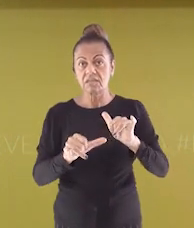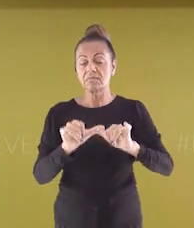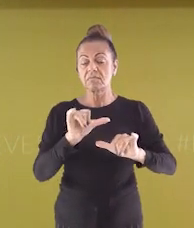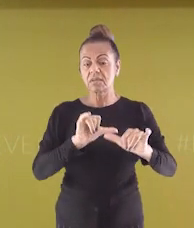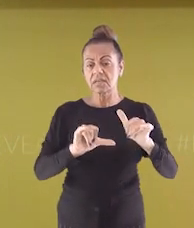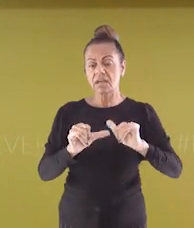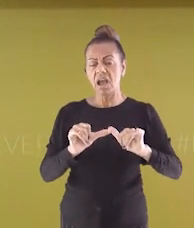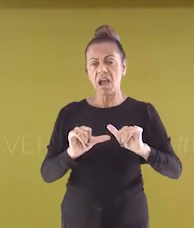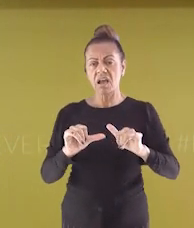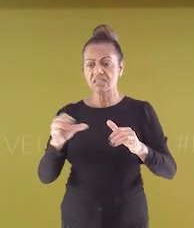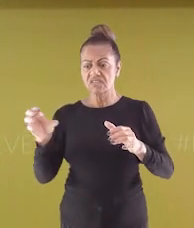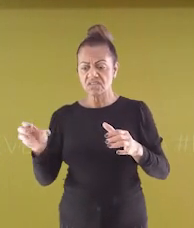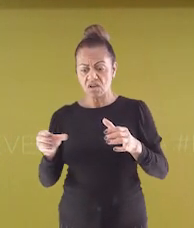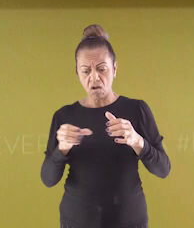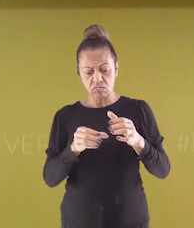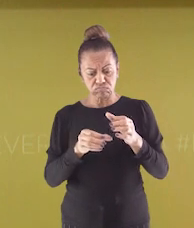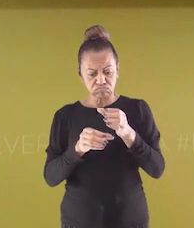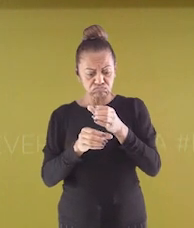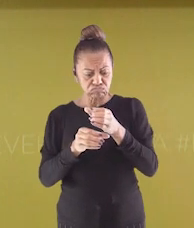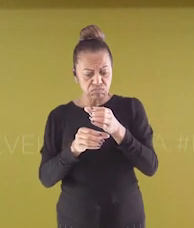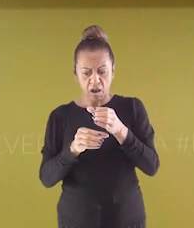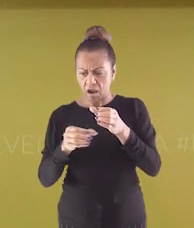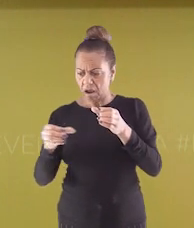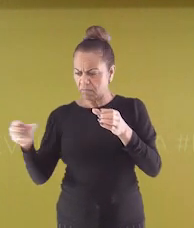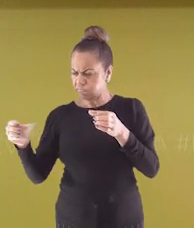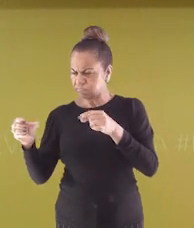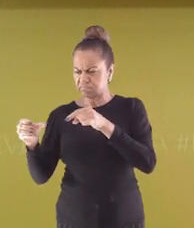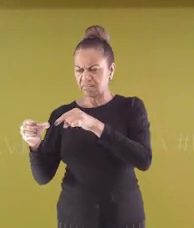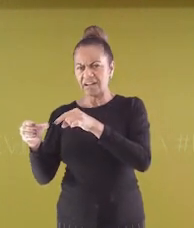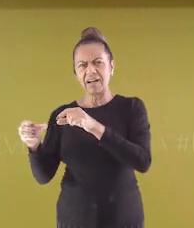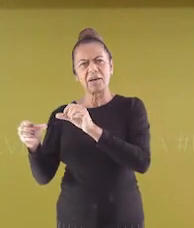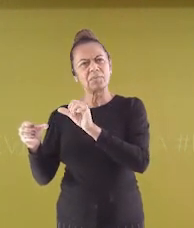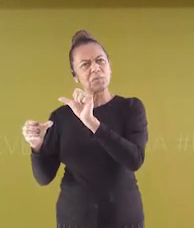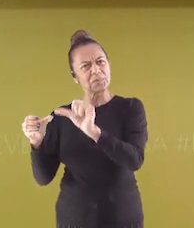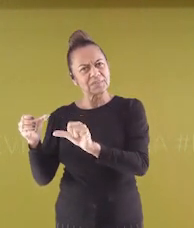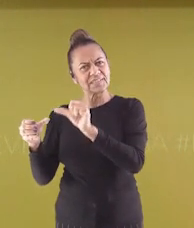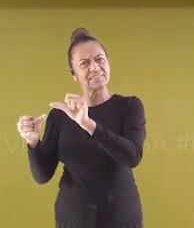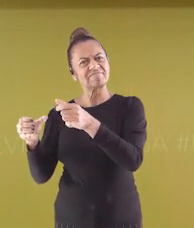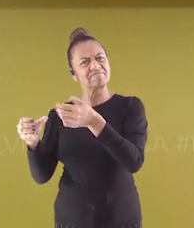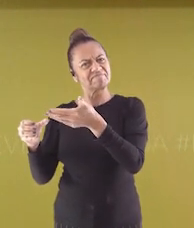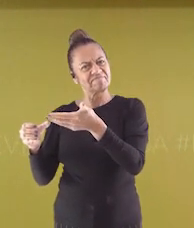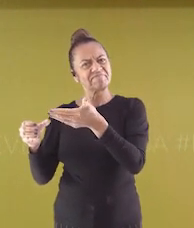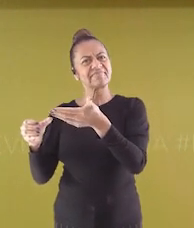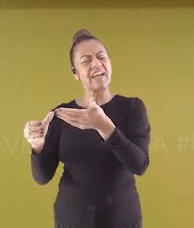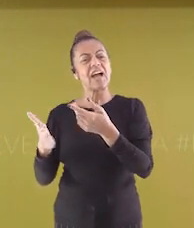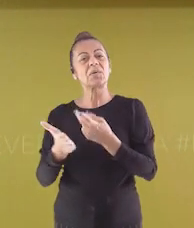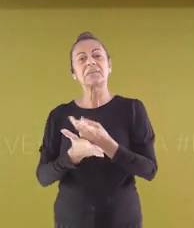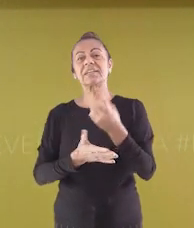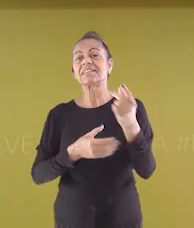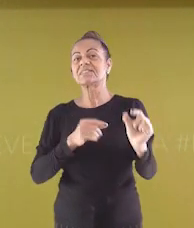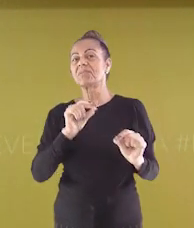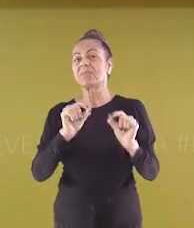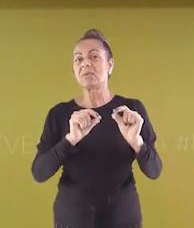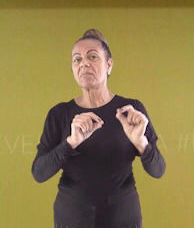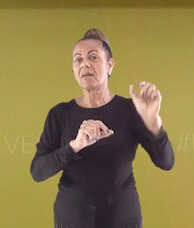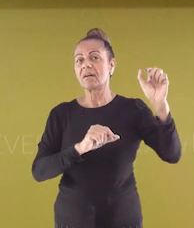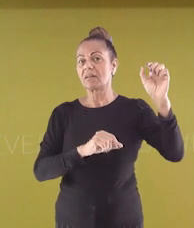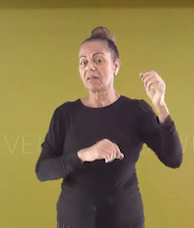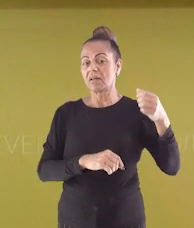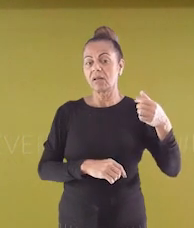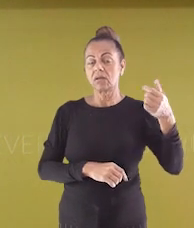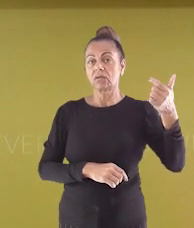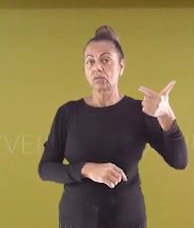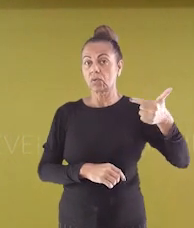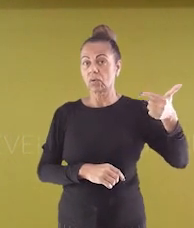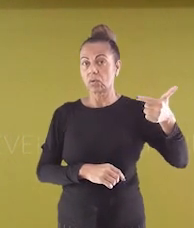a essência das substâncias. As únicas alternativas em que isso acontece são a alternativa